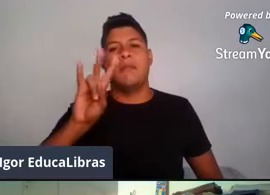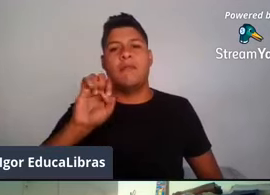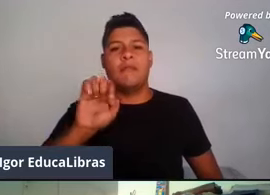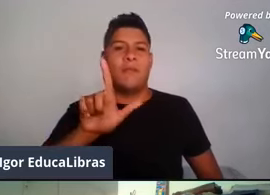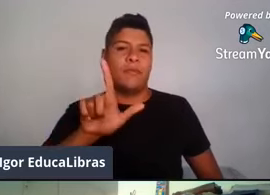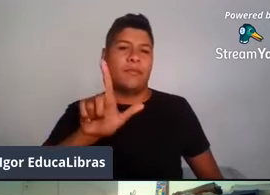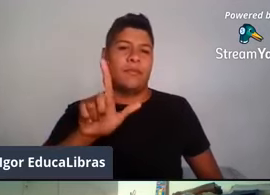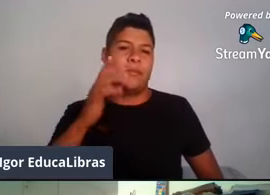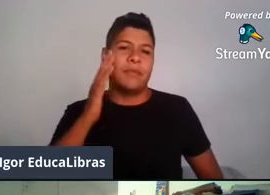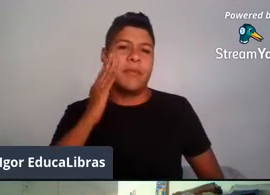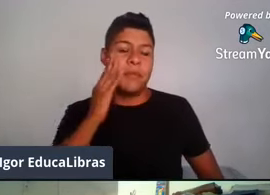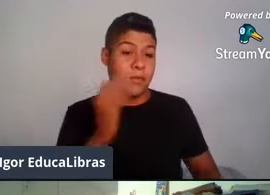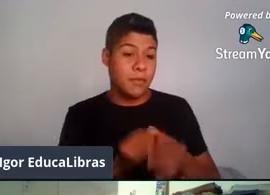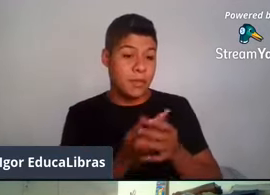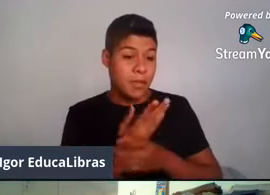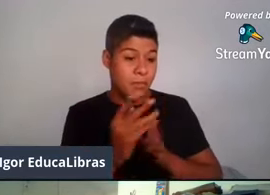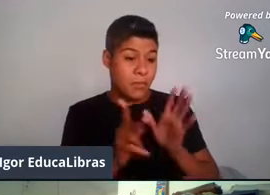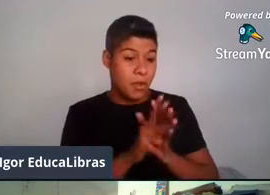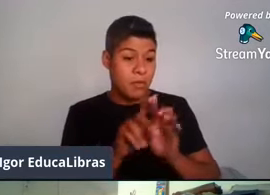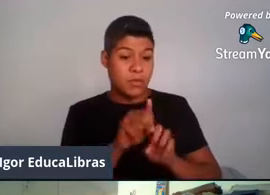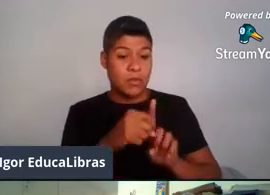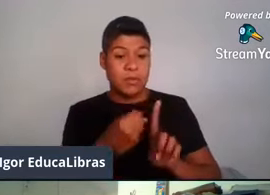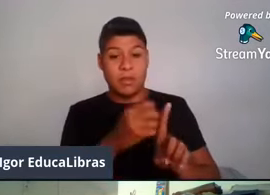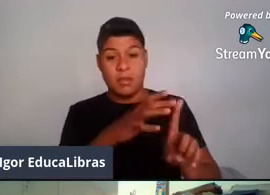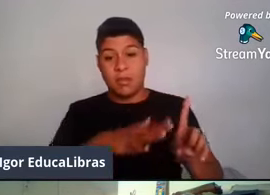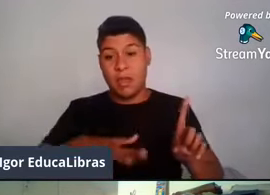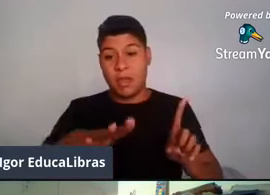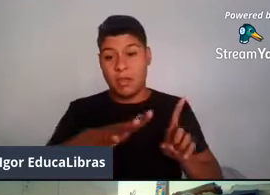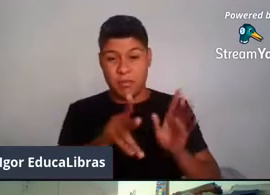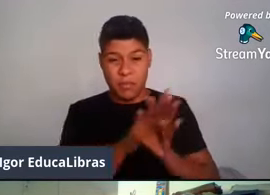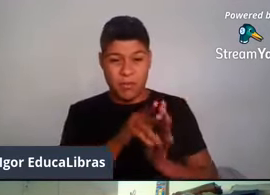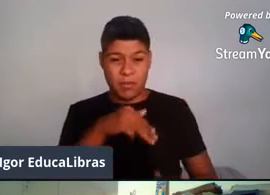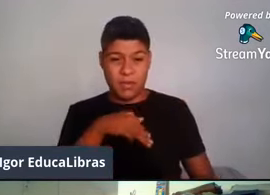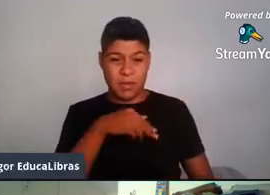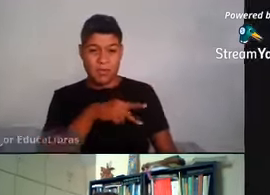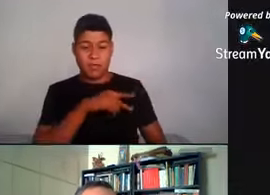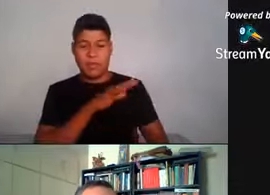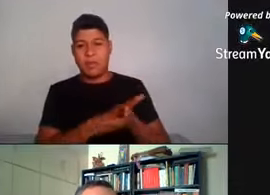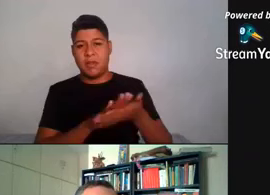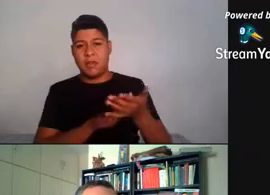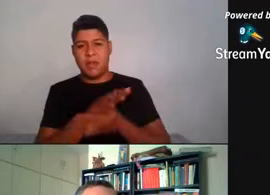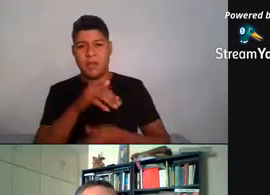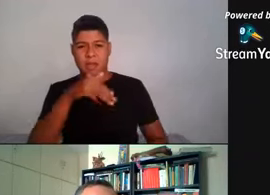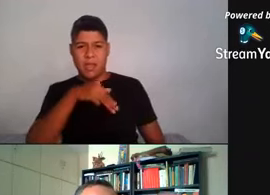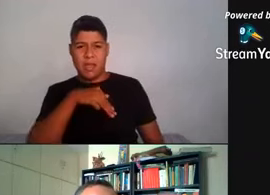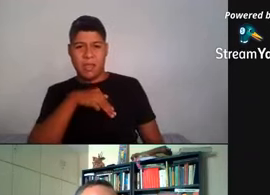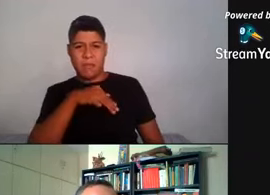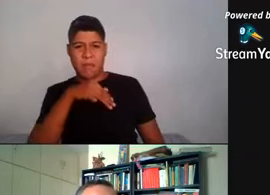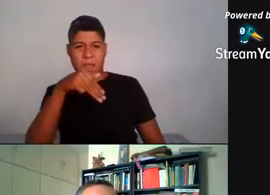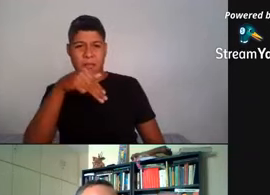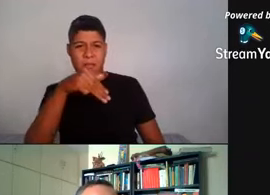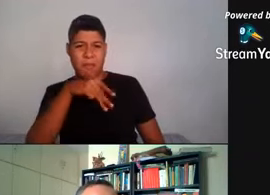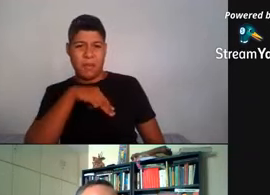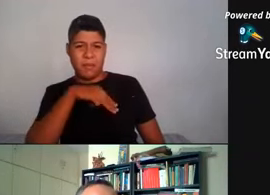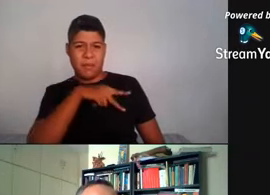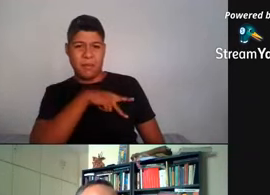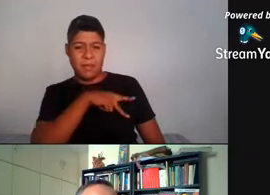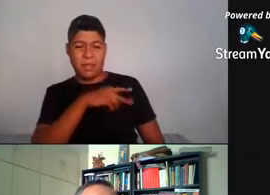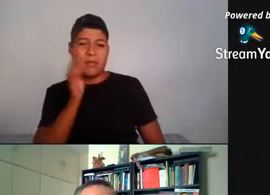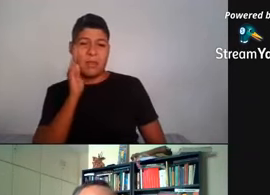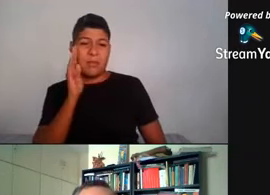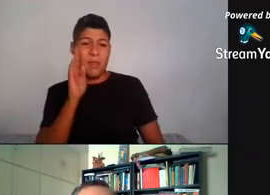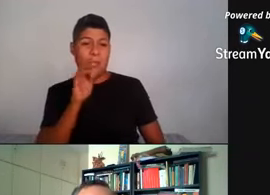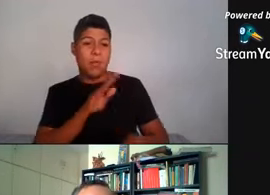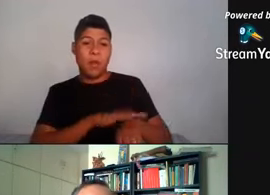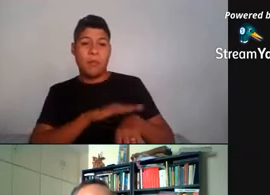civil pública foi criada para a sociedade articular, não é o Ministério Público. Ficou MP porque ninguém ocupou esse espaço, mas eu acho que é o momento